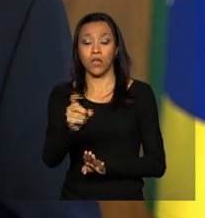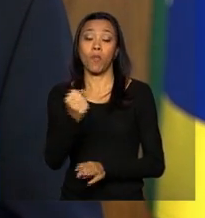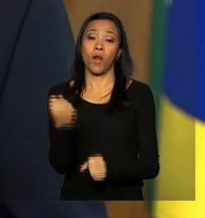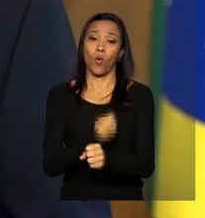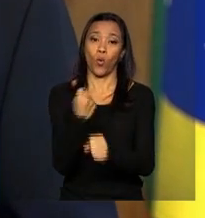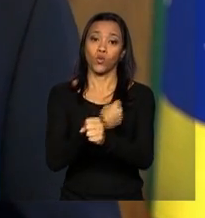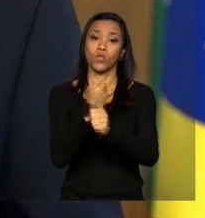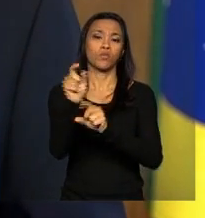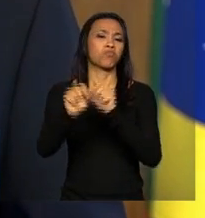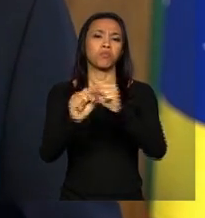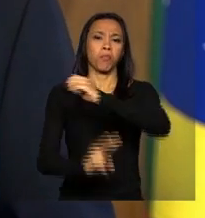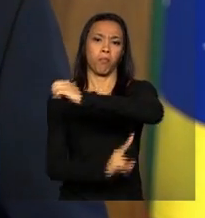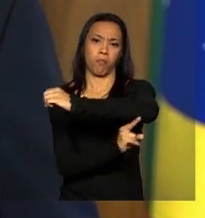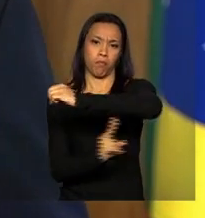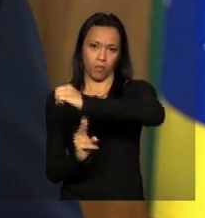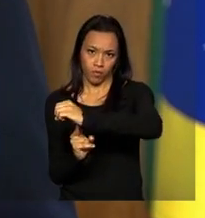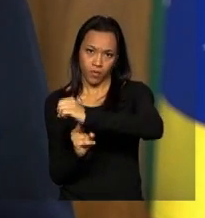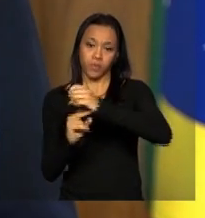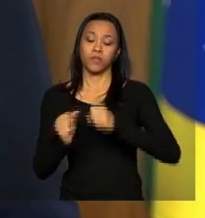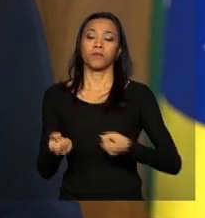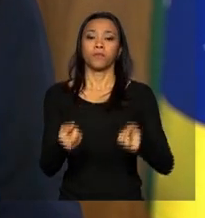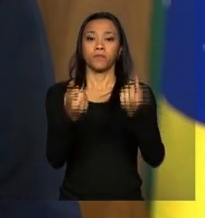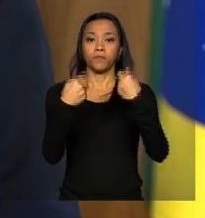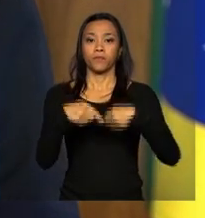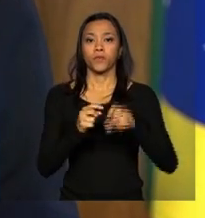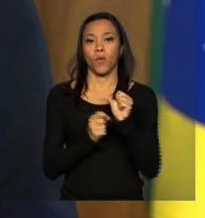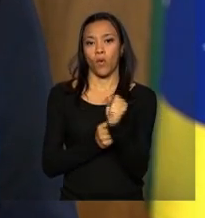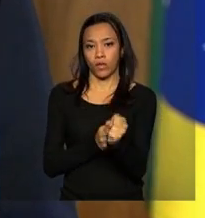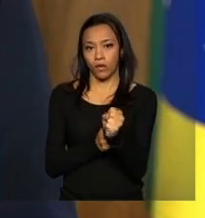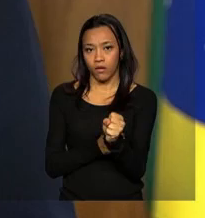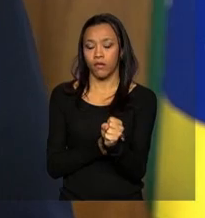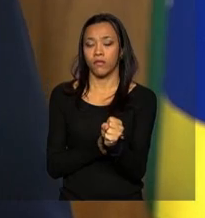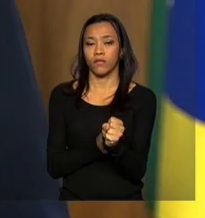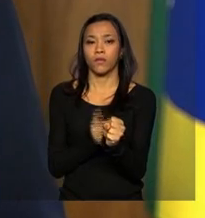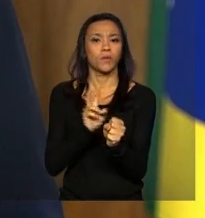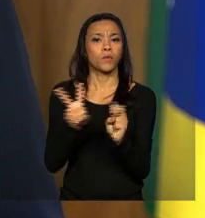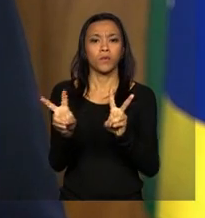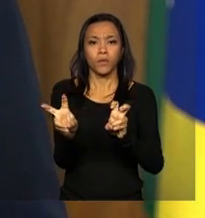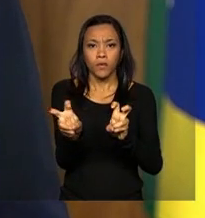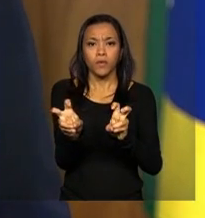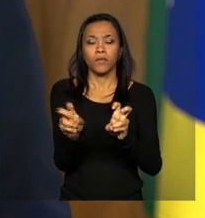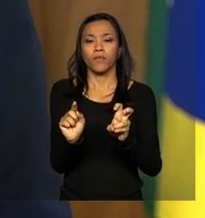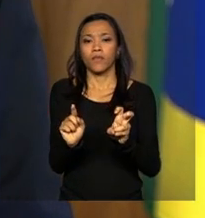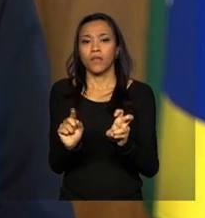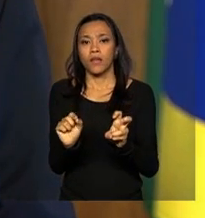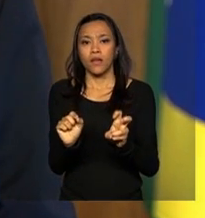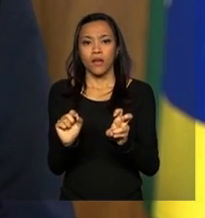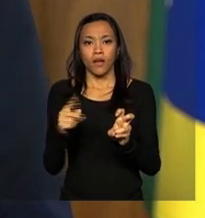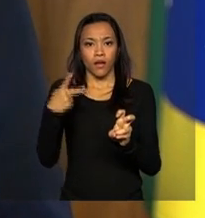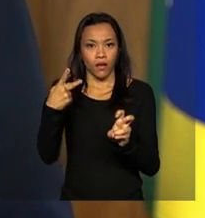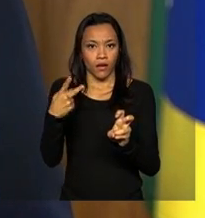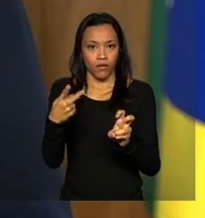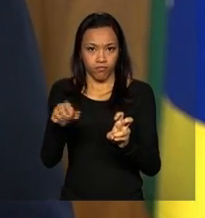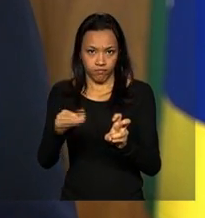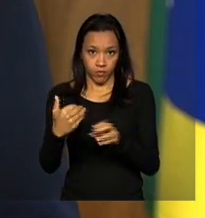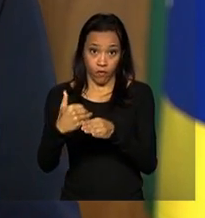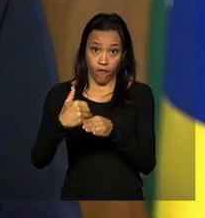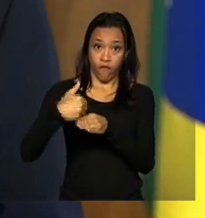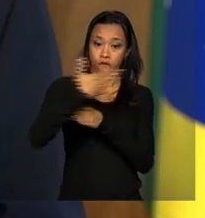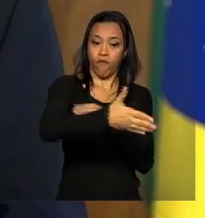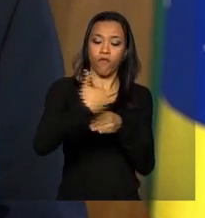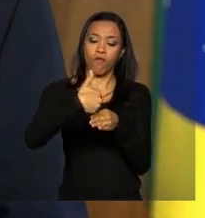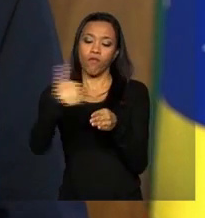Jaguarão. Oitava, no que se refere aos free shops nas fronteiras binacionais,